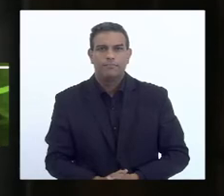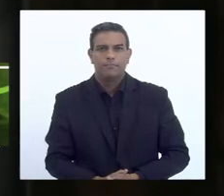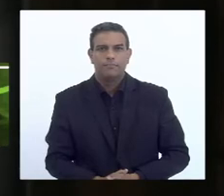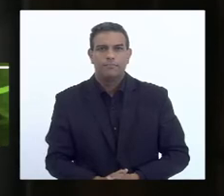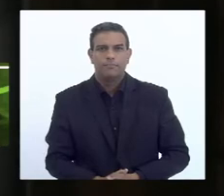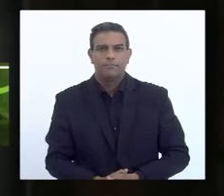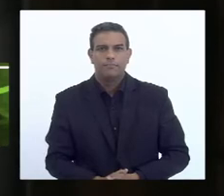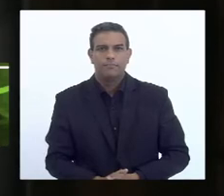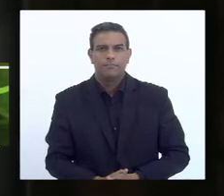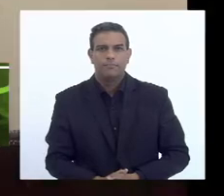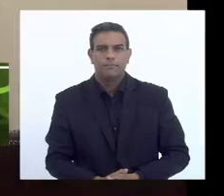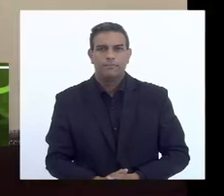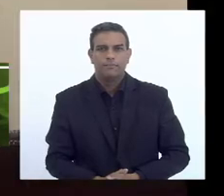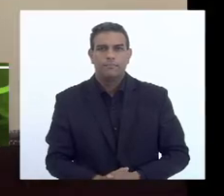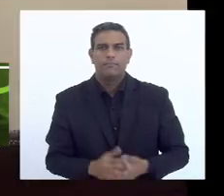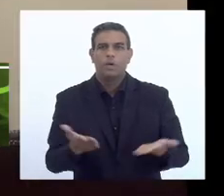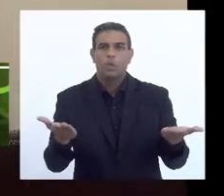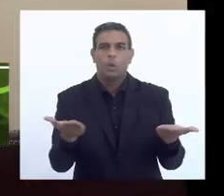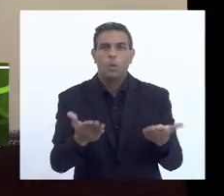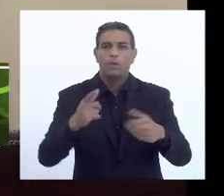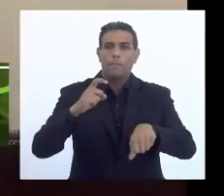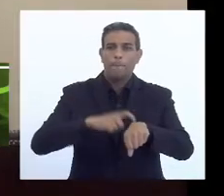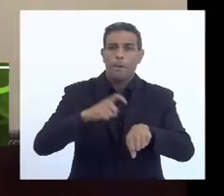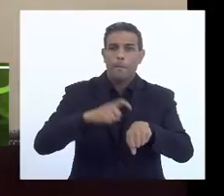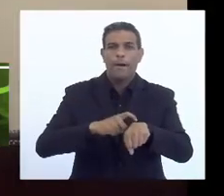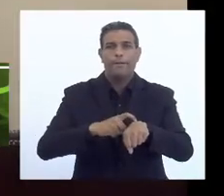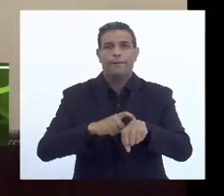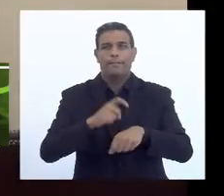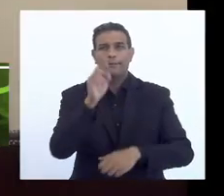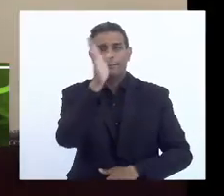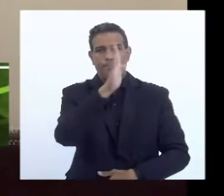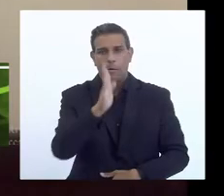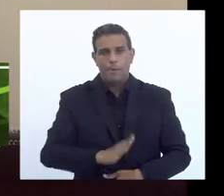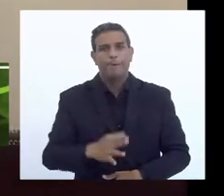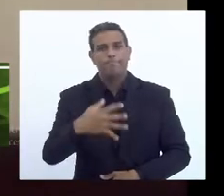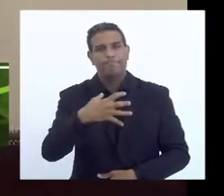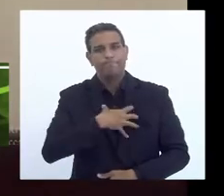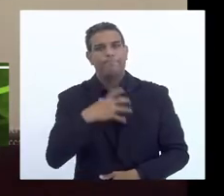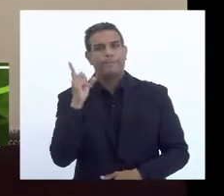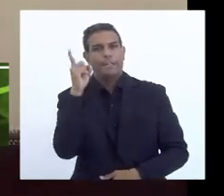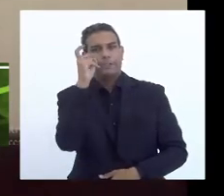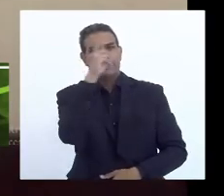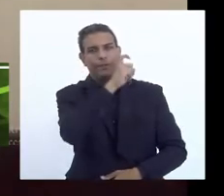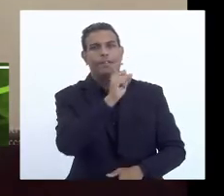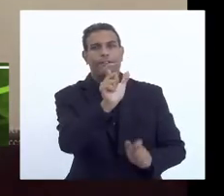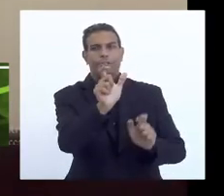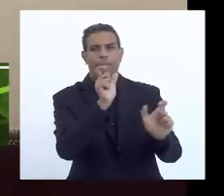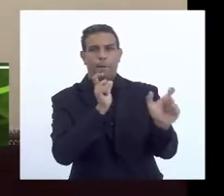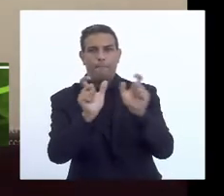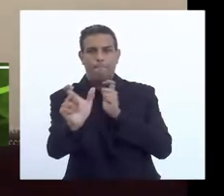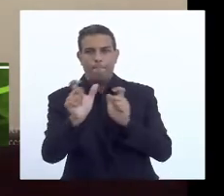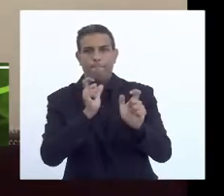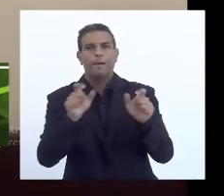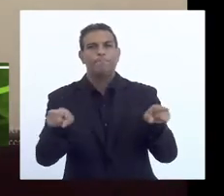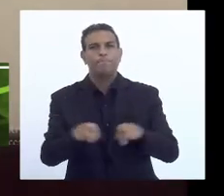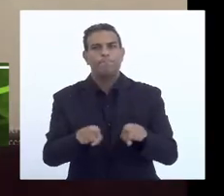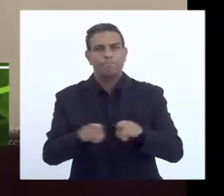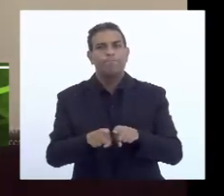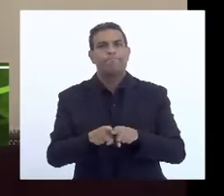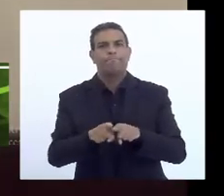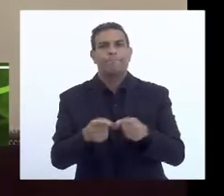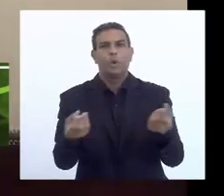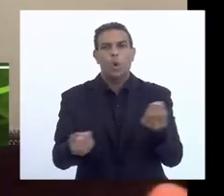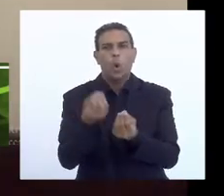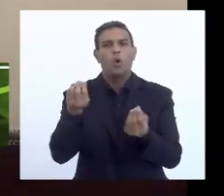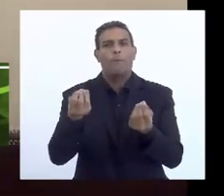Nesse momento da realidade brasileira, onde o Estado Democrático de Direito sofre frequentes ameaças, onde há uma pulsão